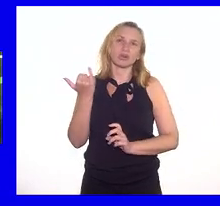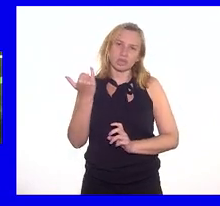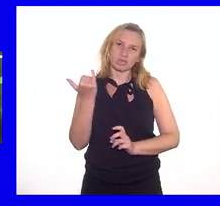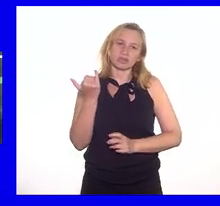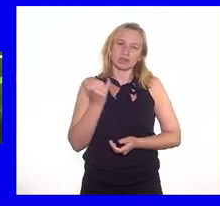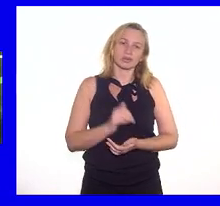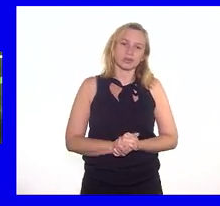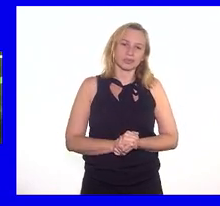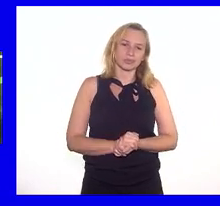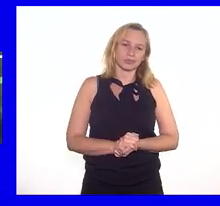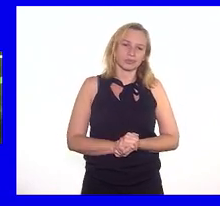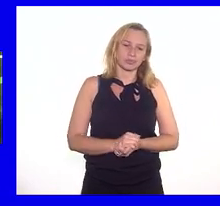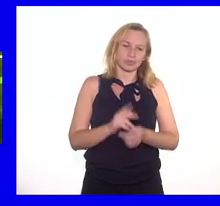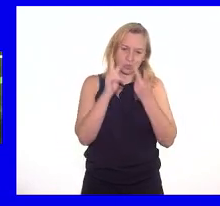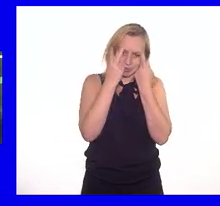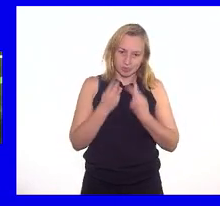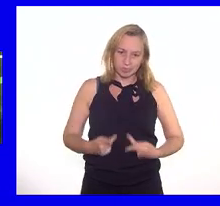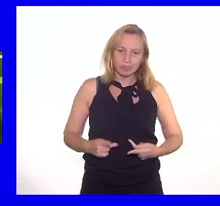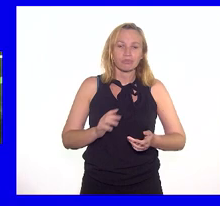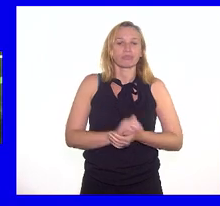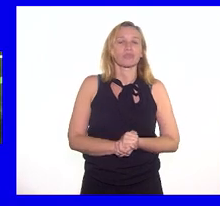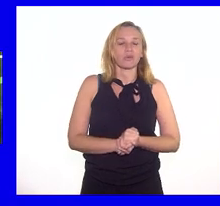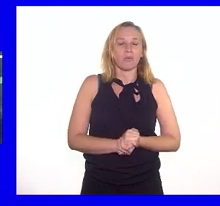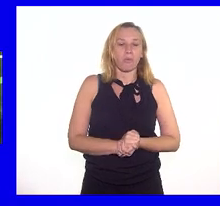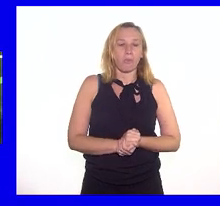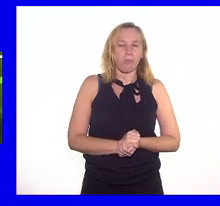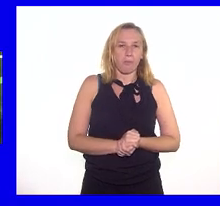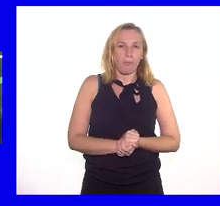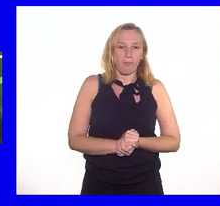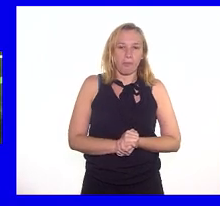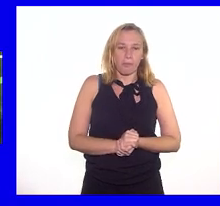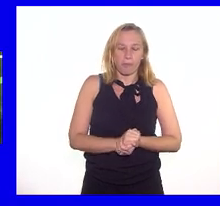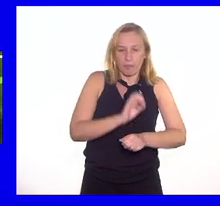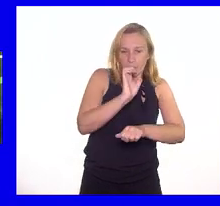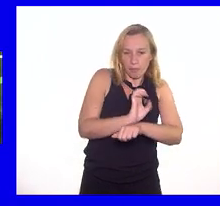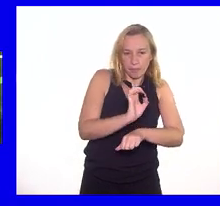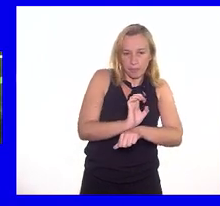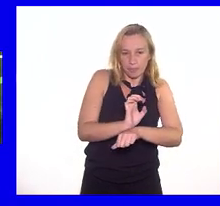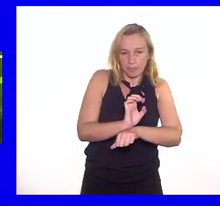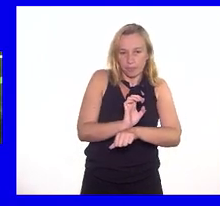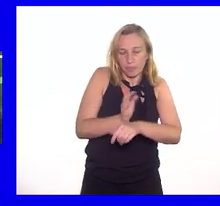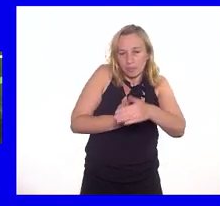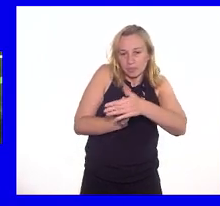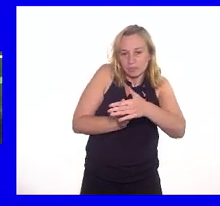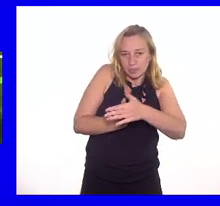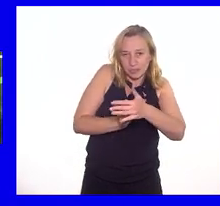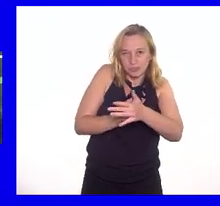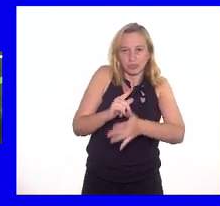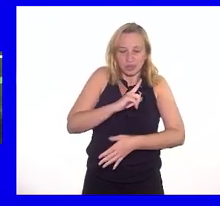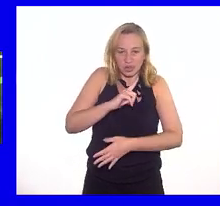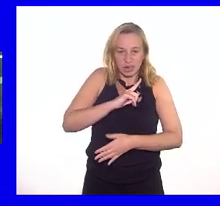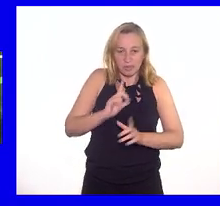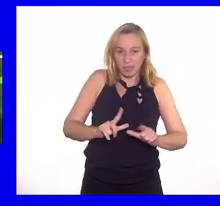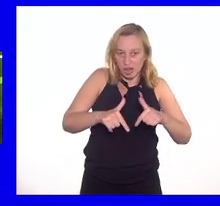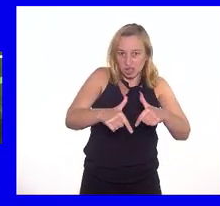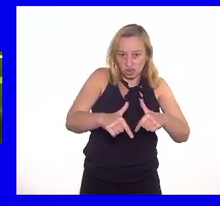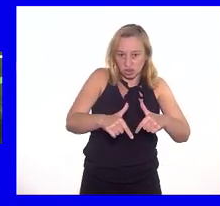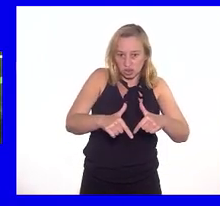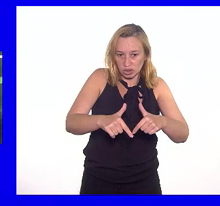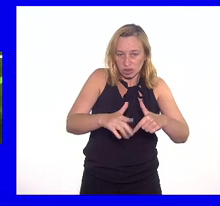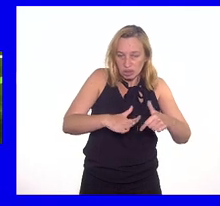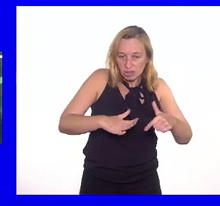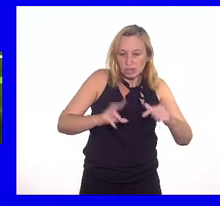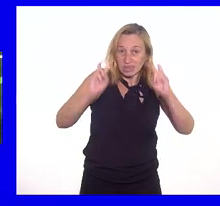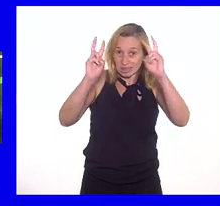também, tão humanitário. Embora o Estado seja limitado para atuar